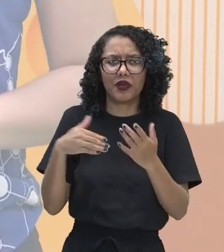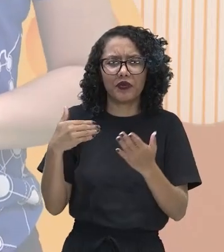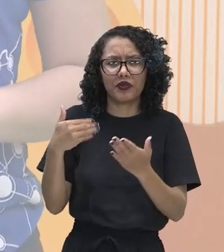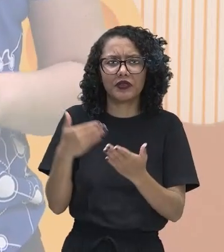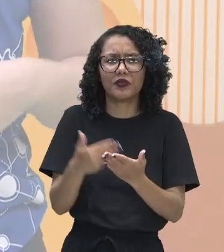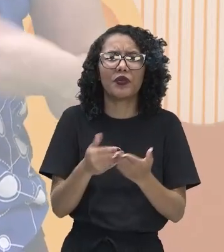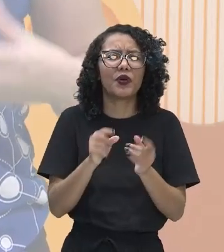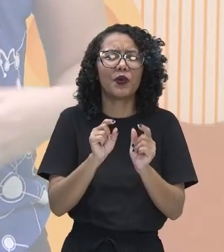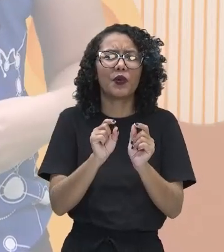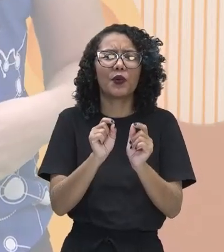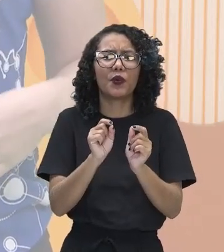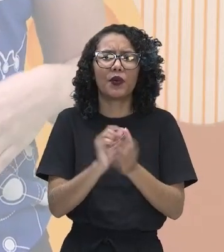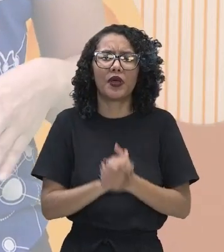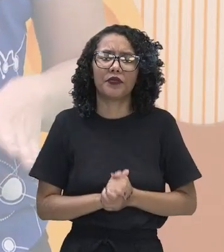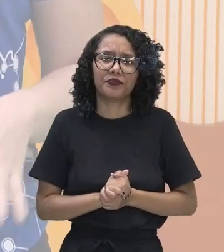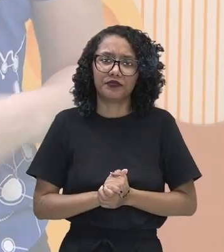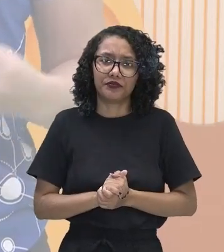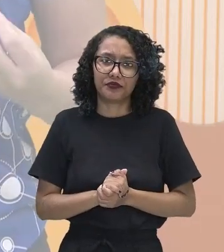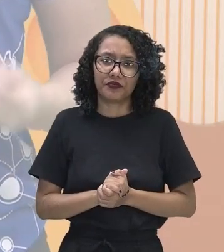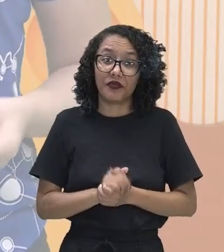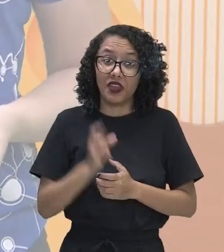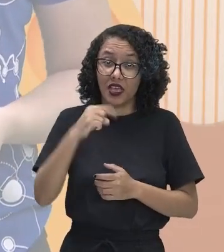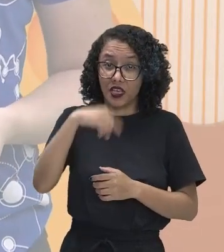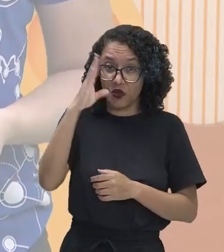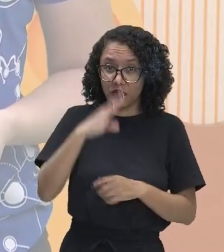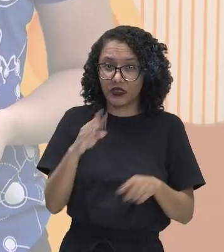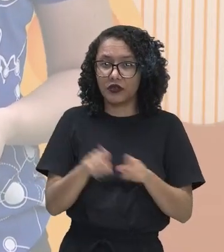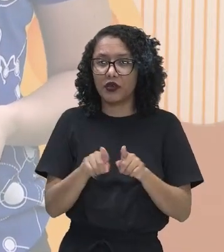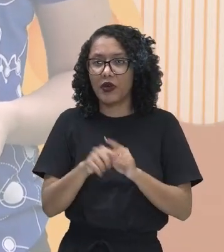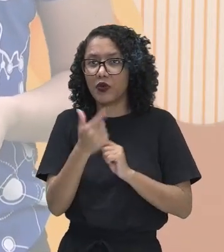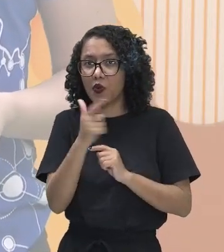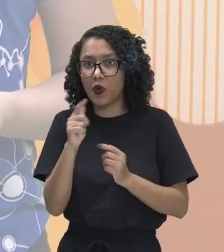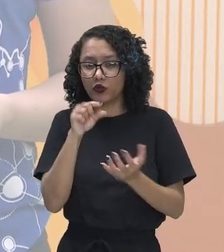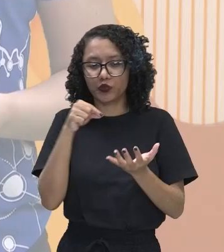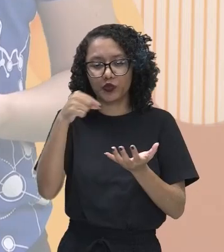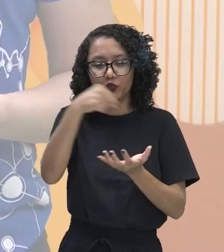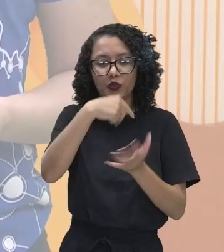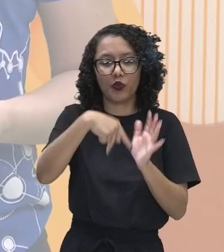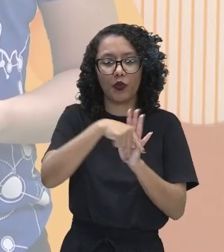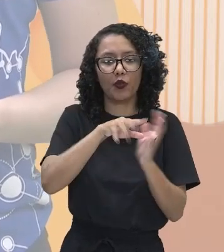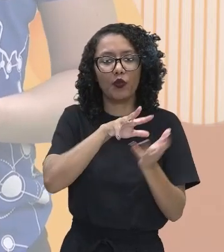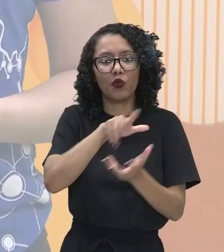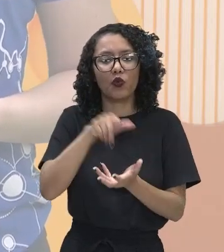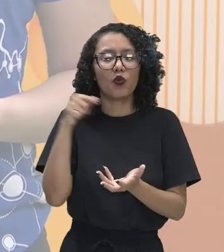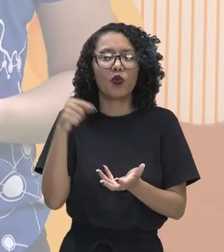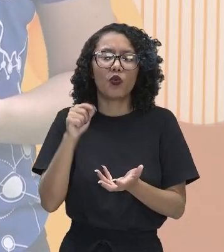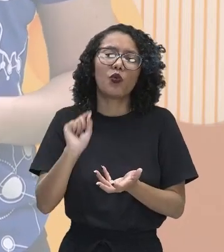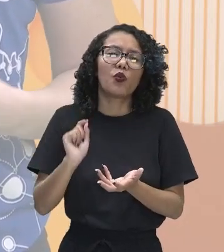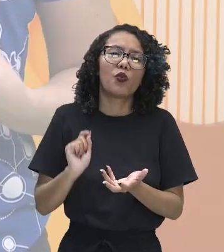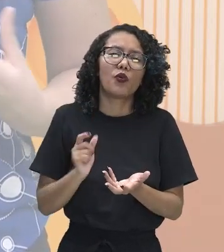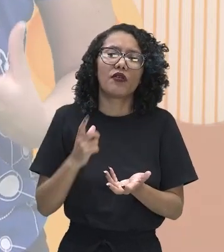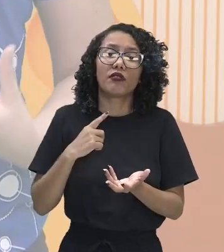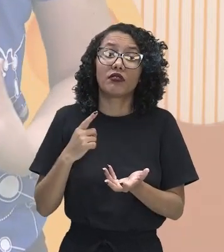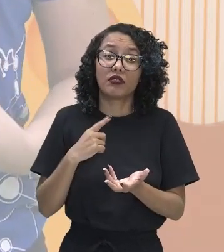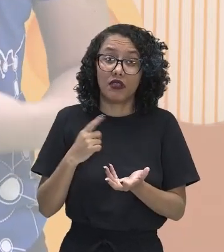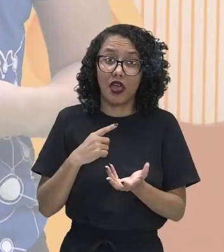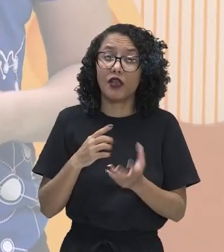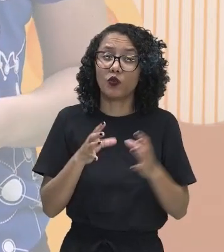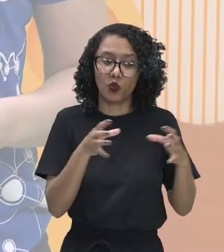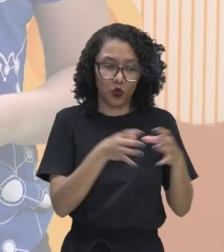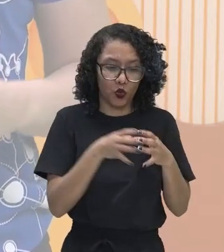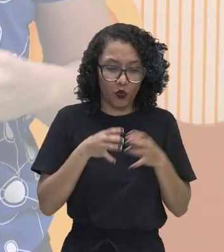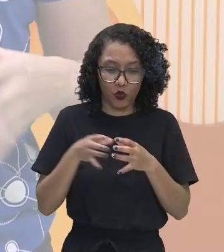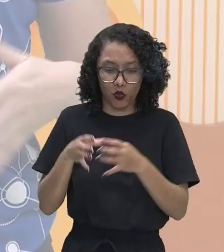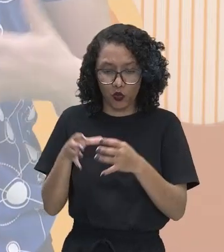momentos históricos, não só aqui no Brasil, mas em outras partes do mundo também, vai haver a mobilização de grupos